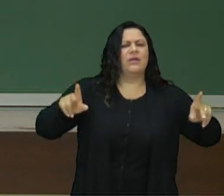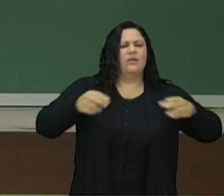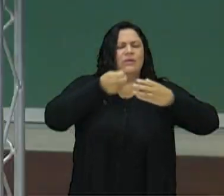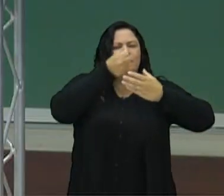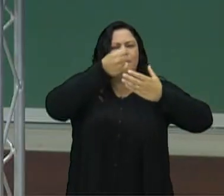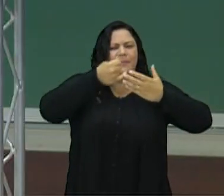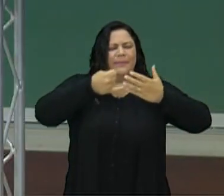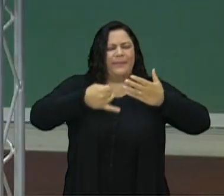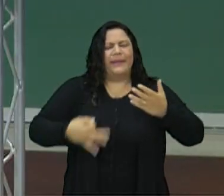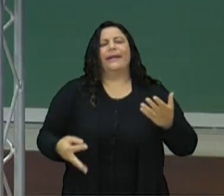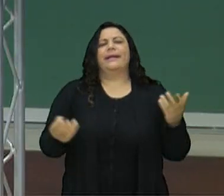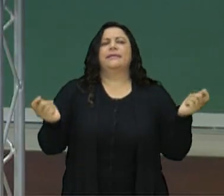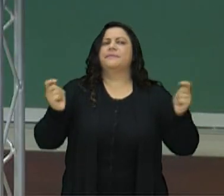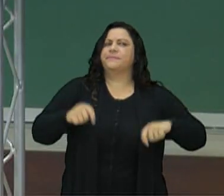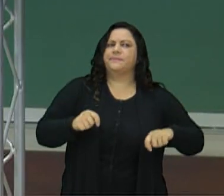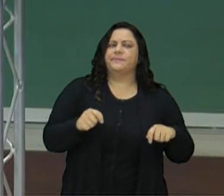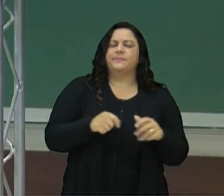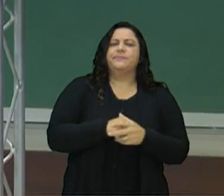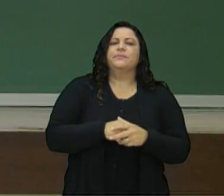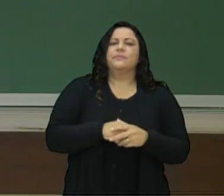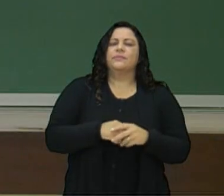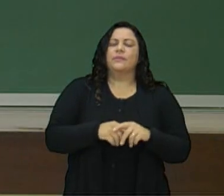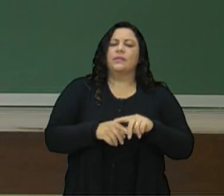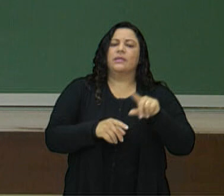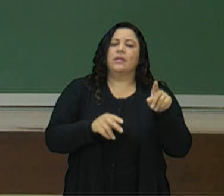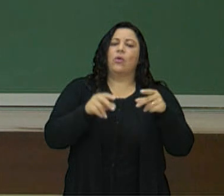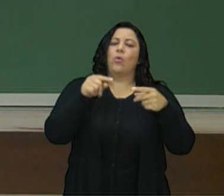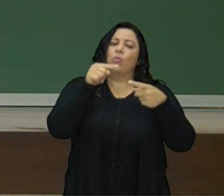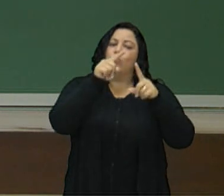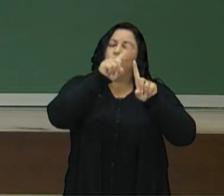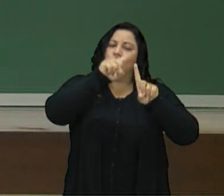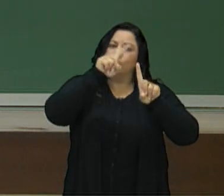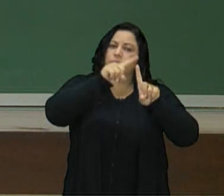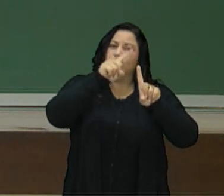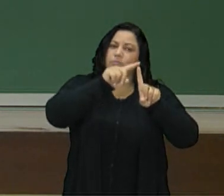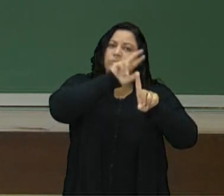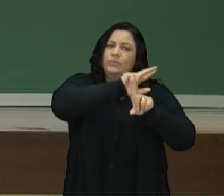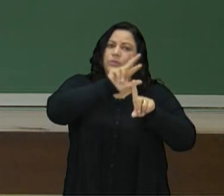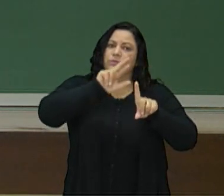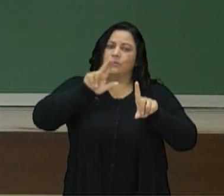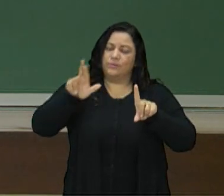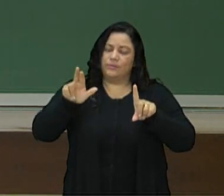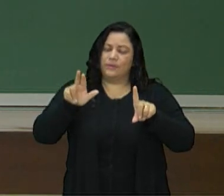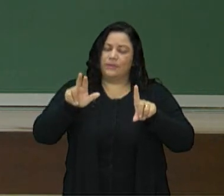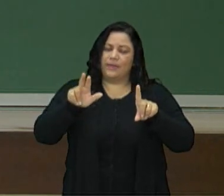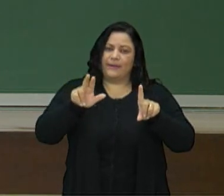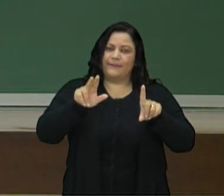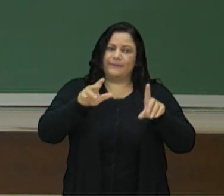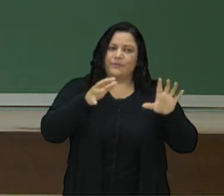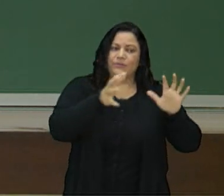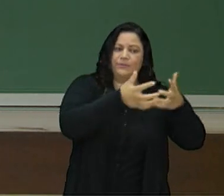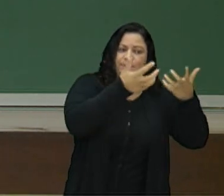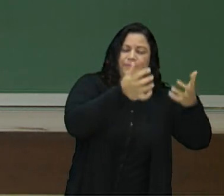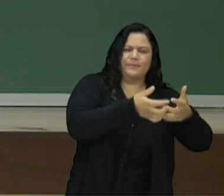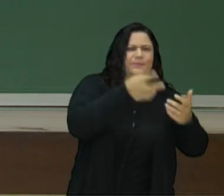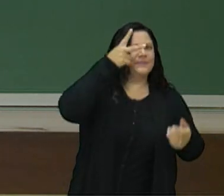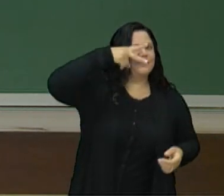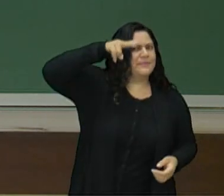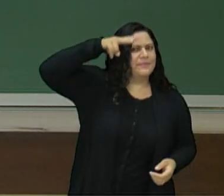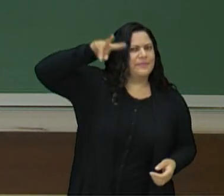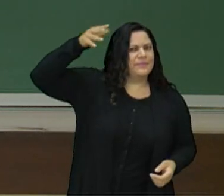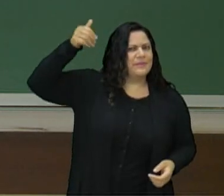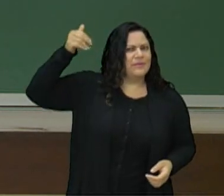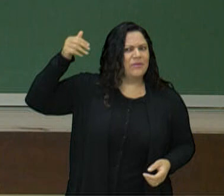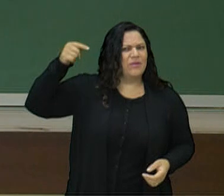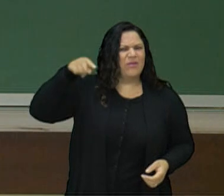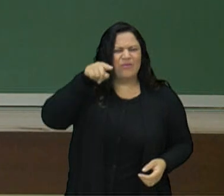animal, e o outro por citoesqueleto, na vegetal. Relembrou isso? Se isso está soando como